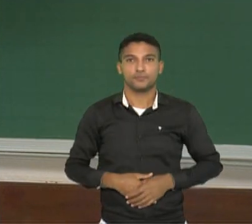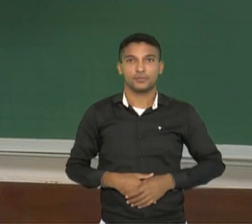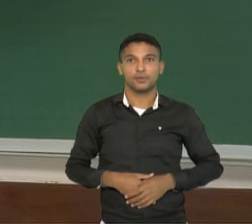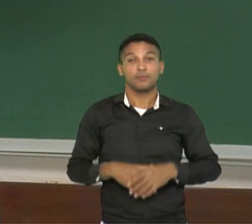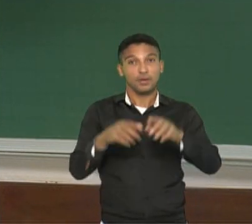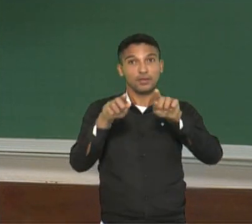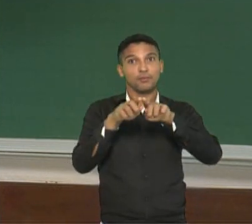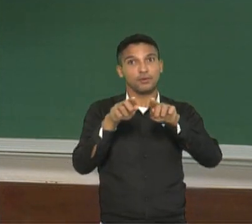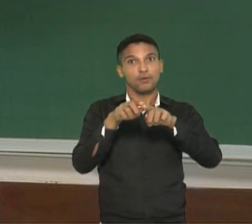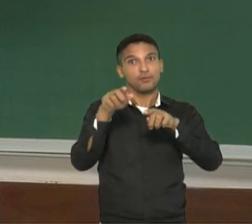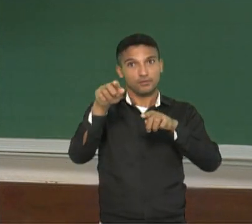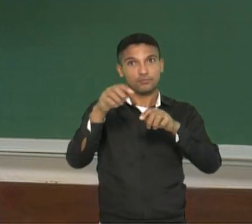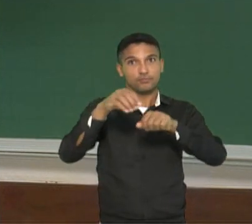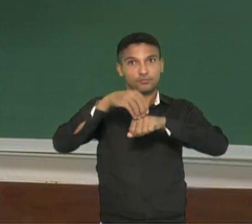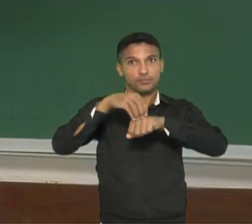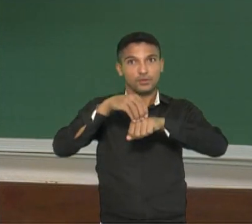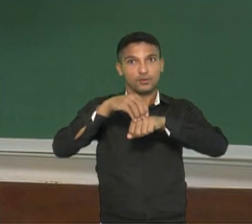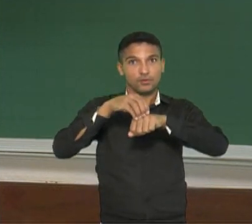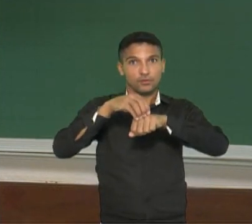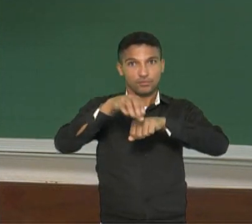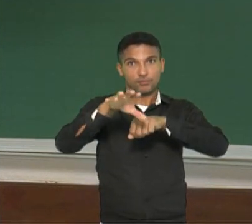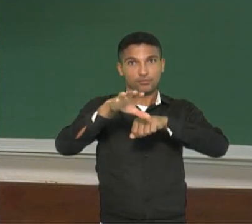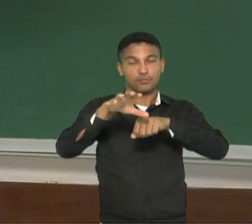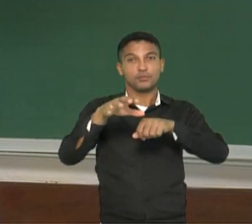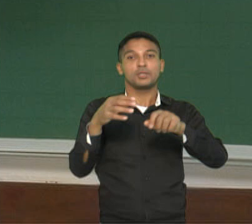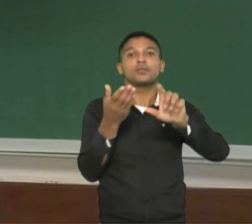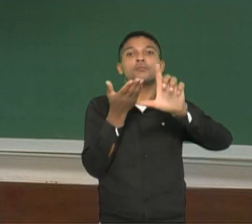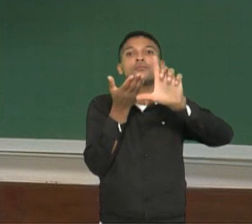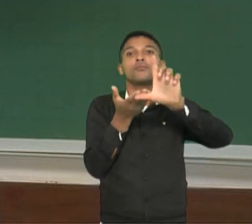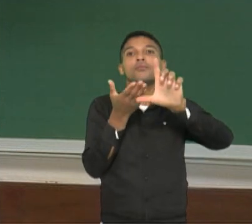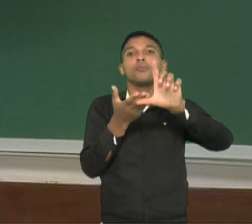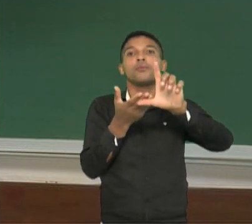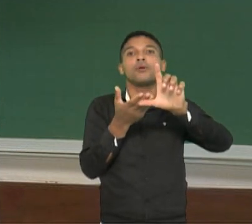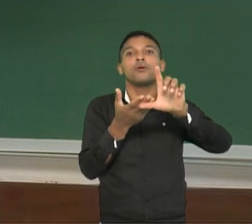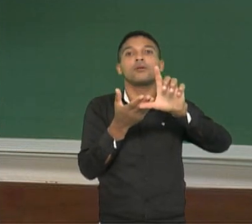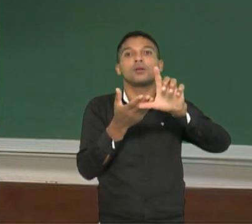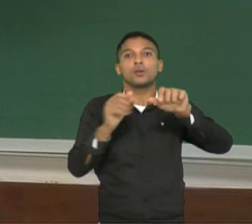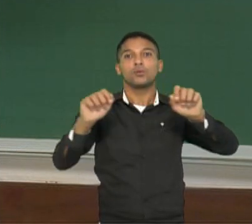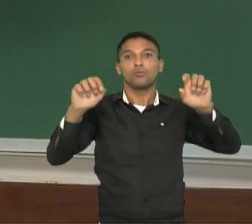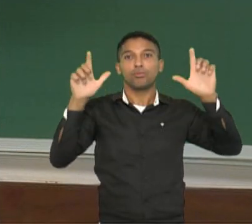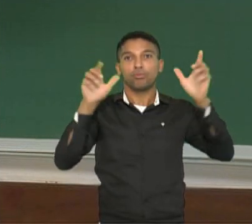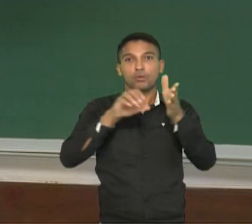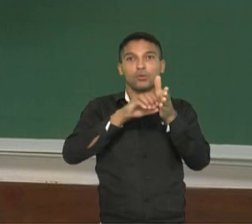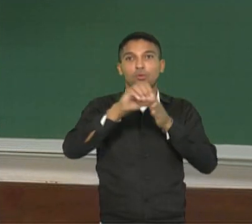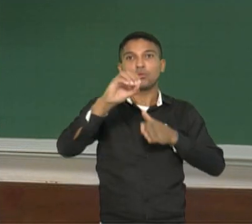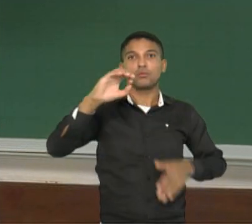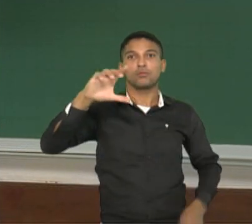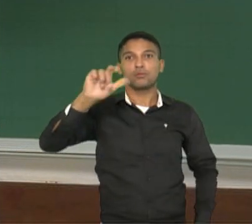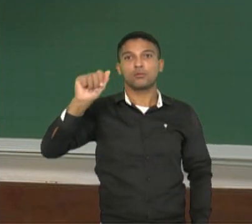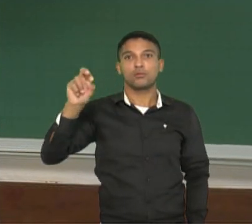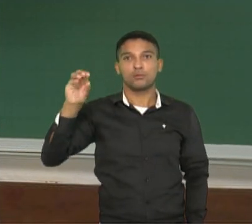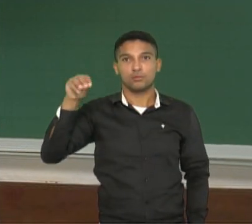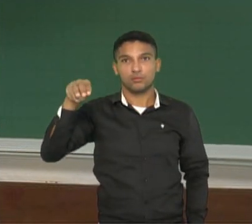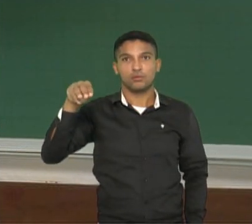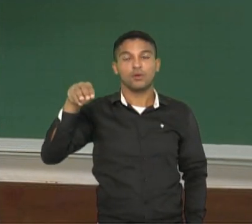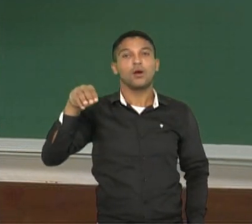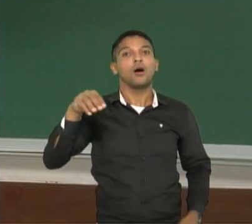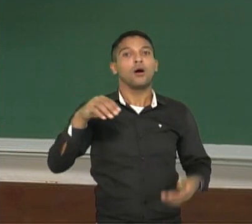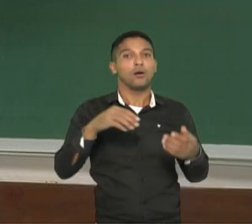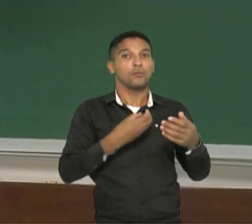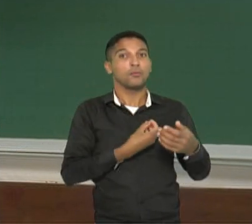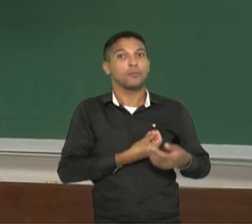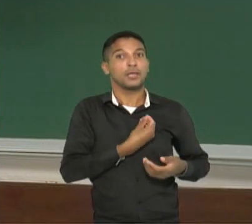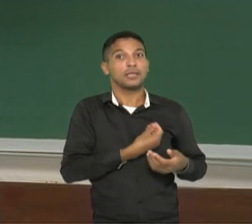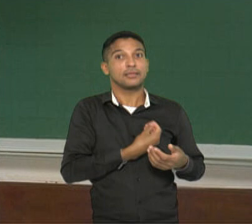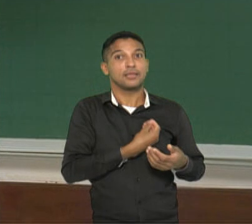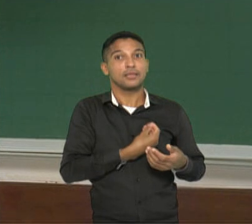no Google Classroom por meio da atividade obrigatória. Então, registre sua presença, valide a sua participação nessa